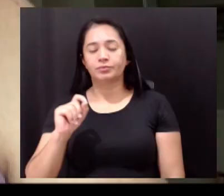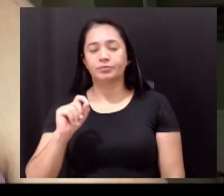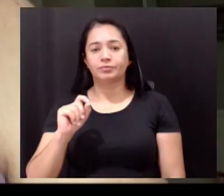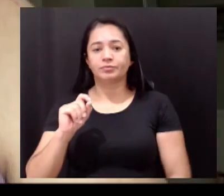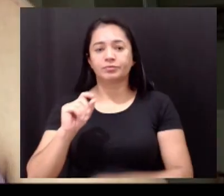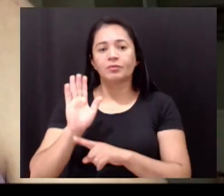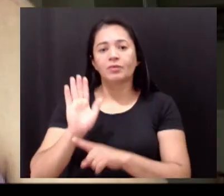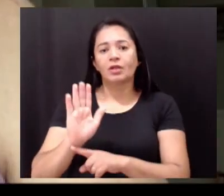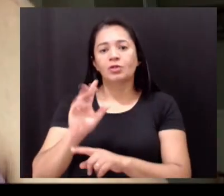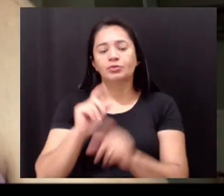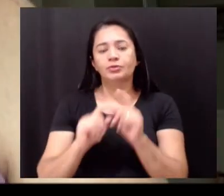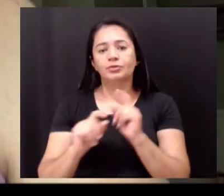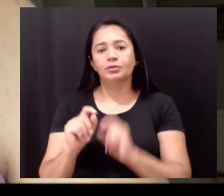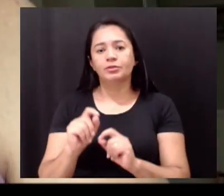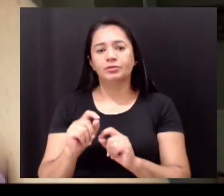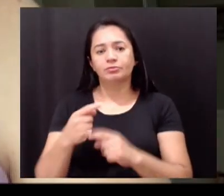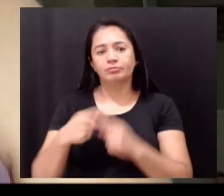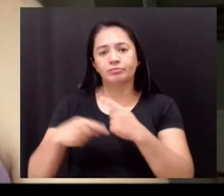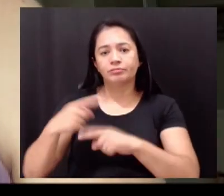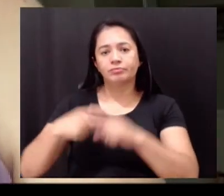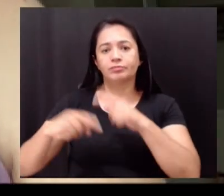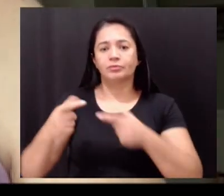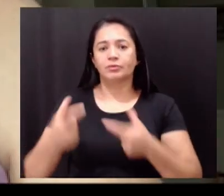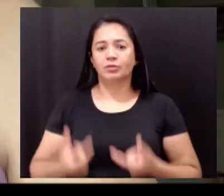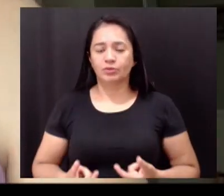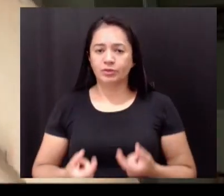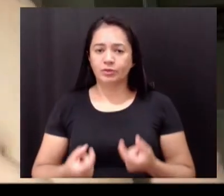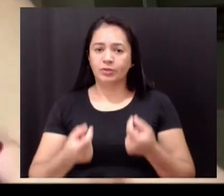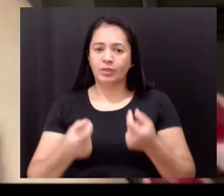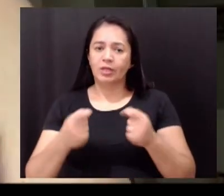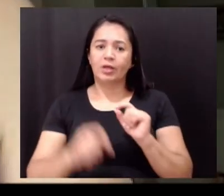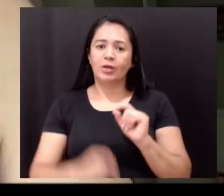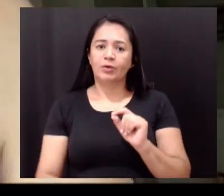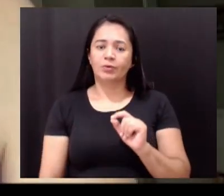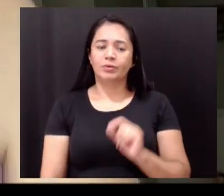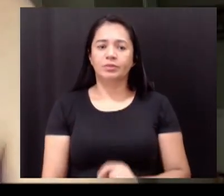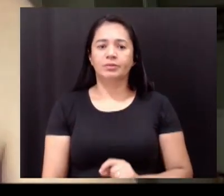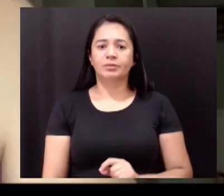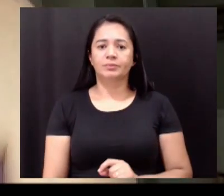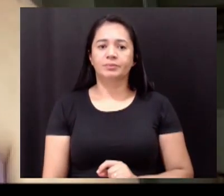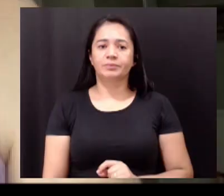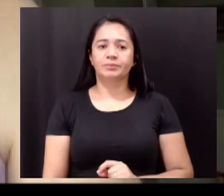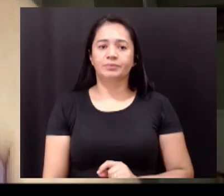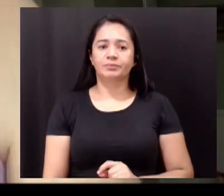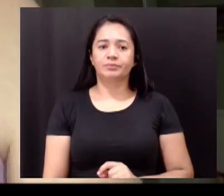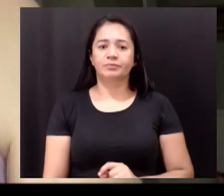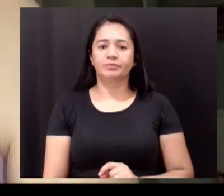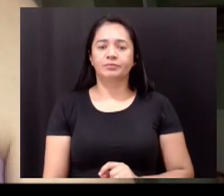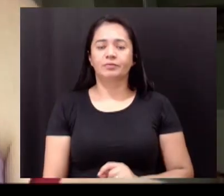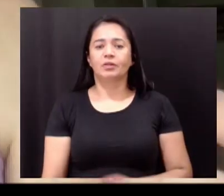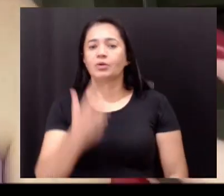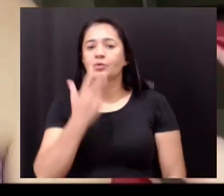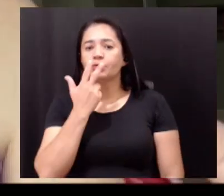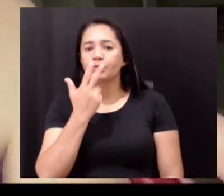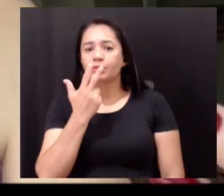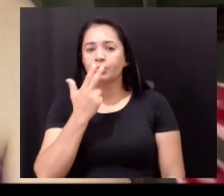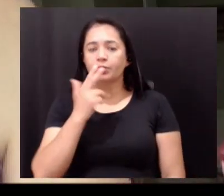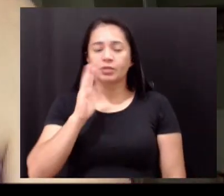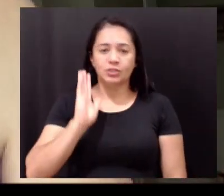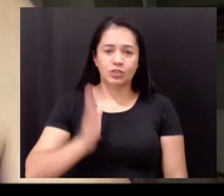no desenvolvimento do câncer de colo de útero é justamente a questão do tabagismo, que eu já comentei.